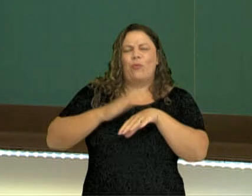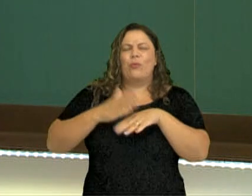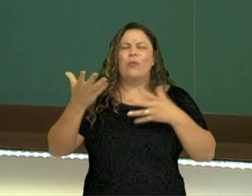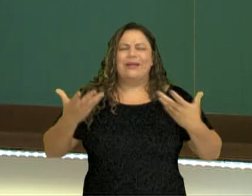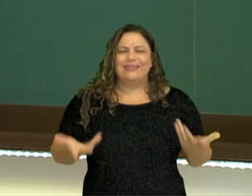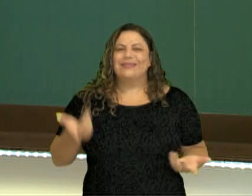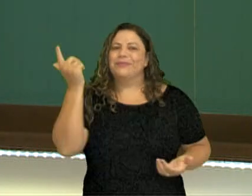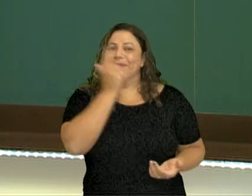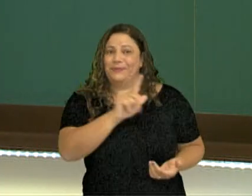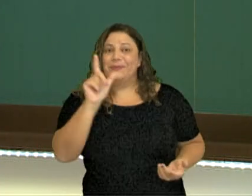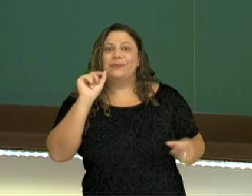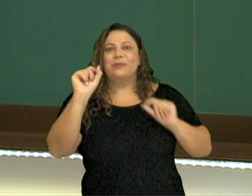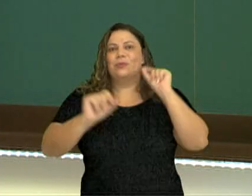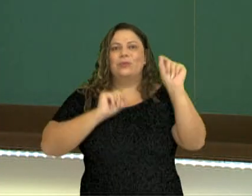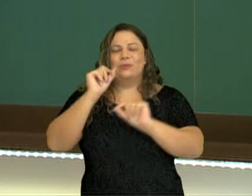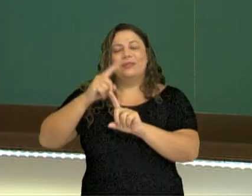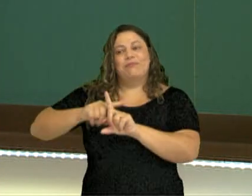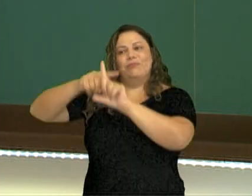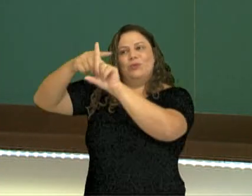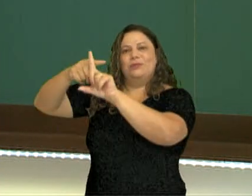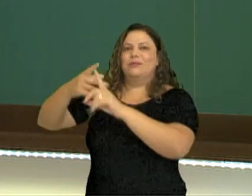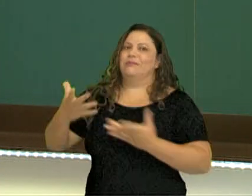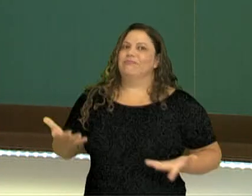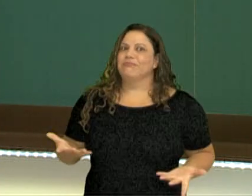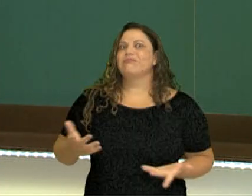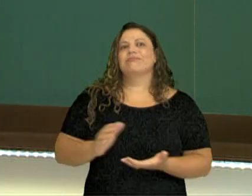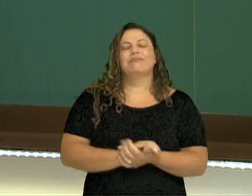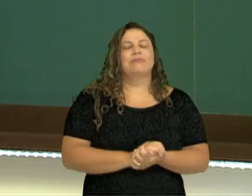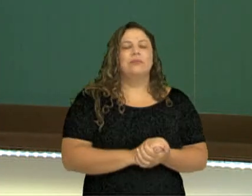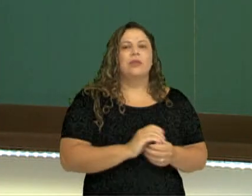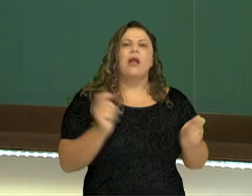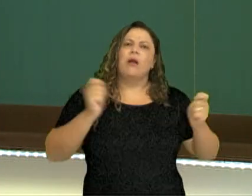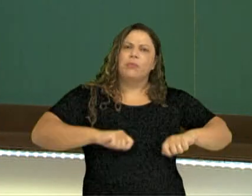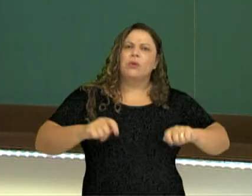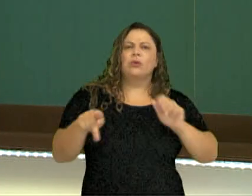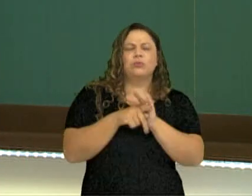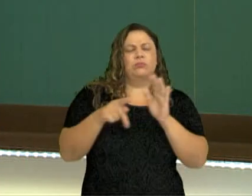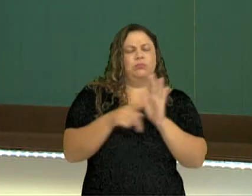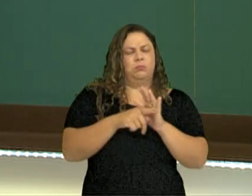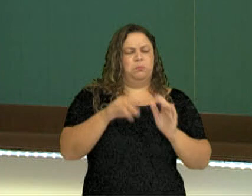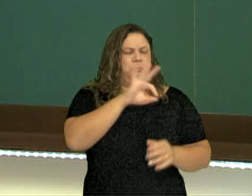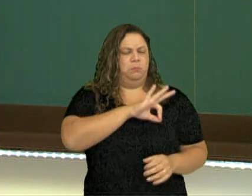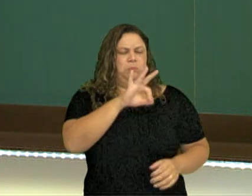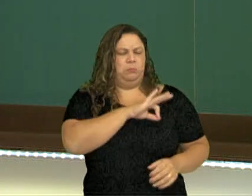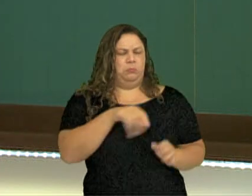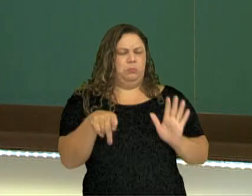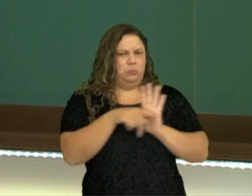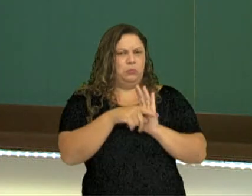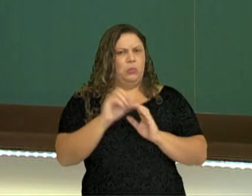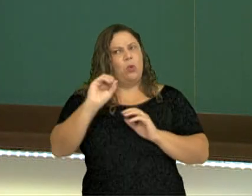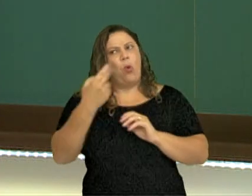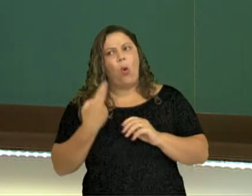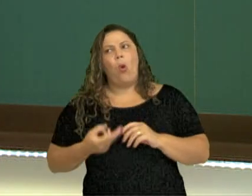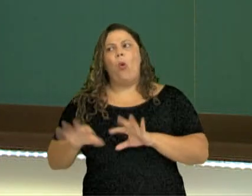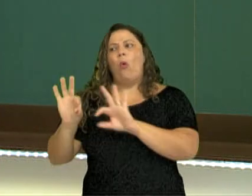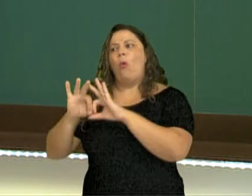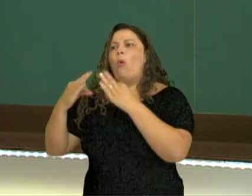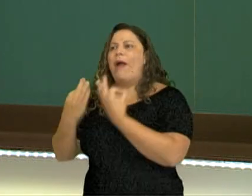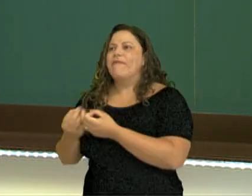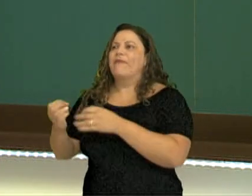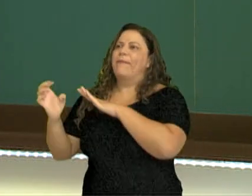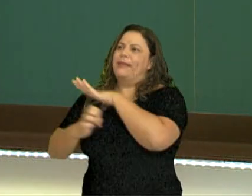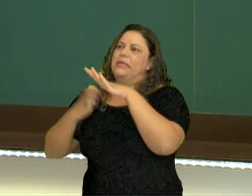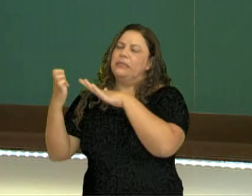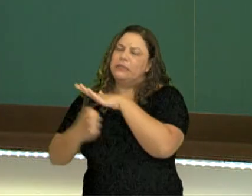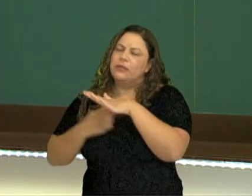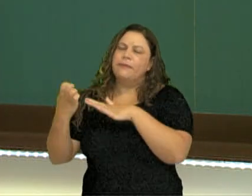endividamento. Pode ser o teu orçamento individualizado, o teu próprio orçamento, ou o orçamento, no caso de uma família, de uma